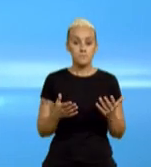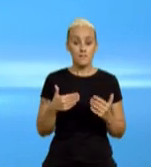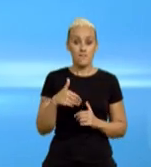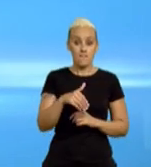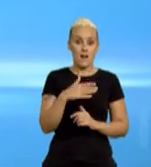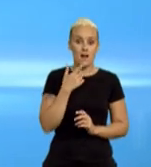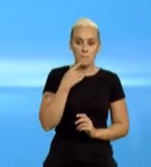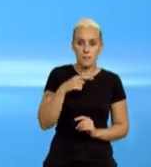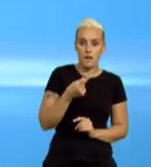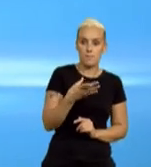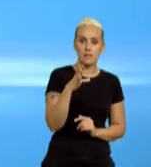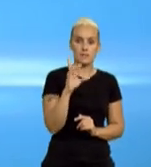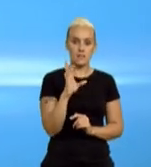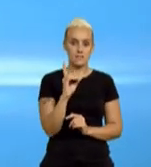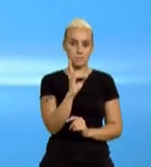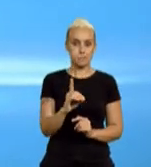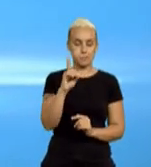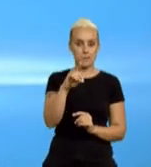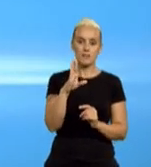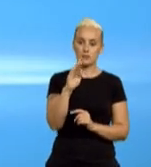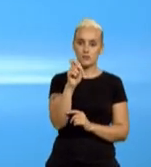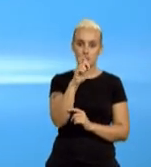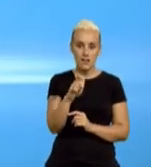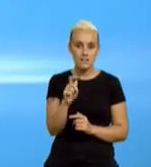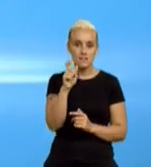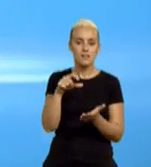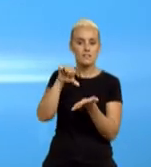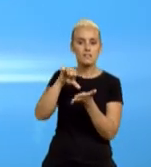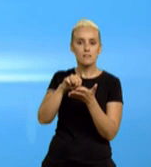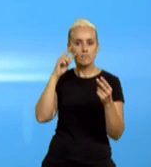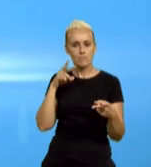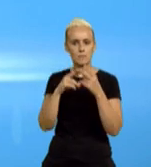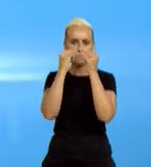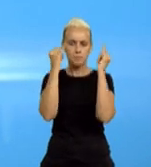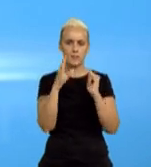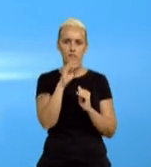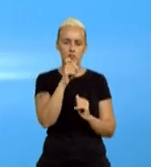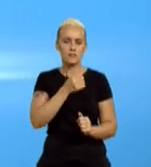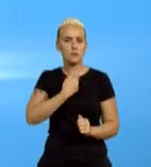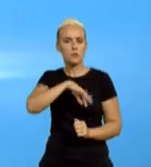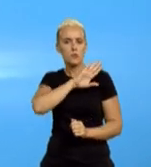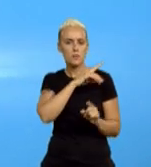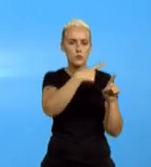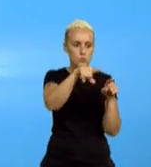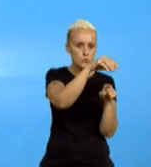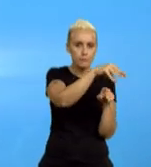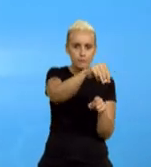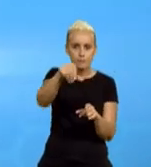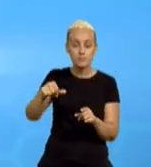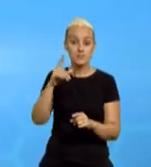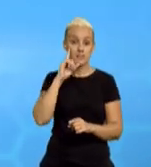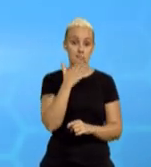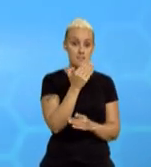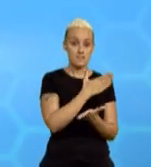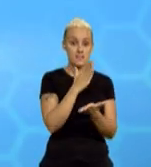A 16ª edição do Jazz ao Centro, Encontros Internacionais de Jazz, decorre em vários locais da cidade de 17 a